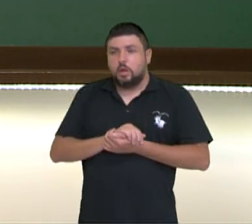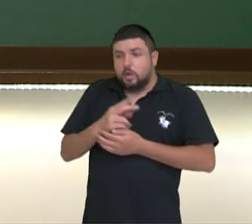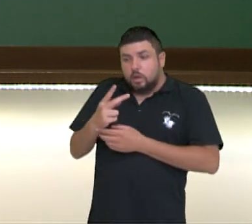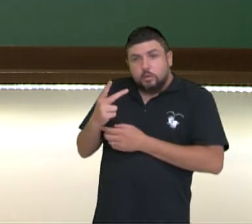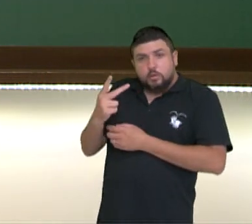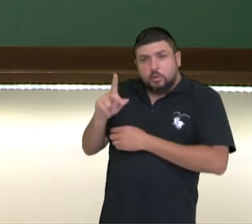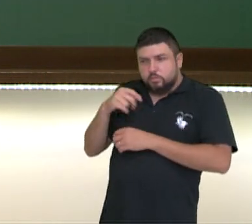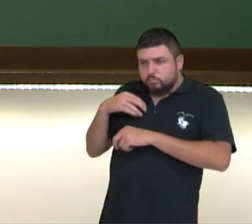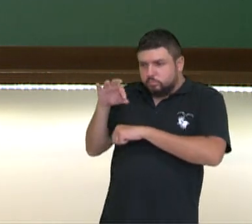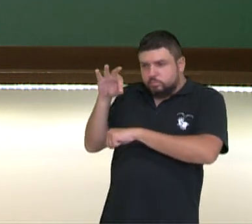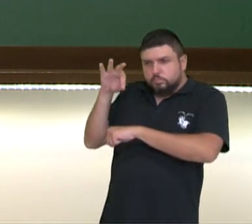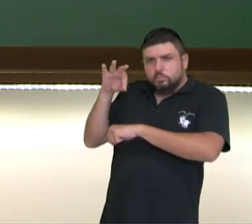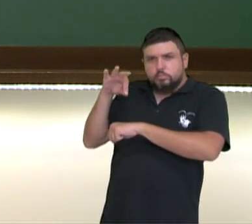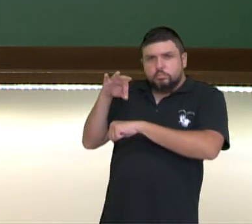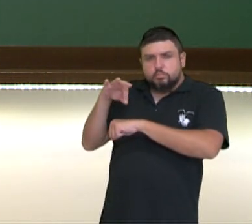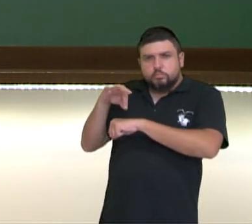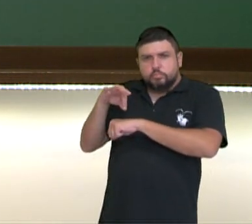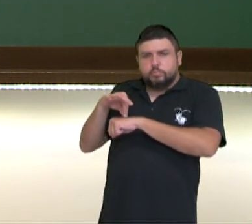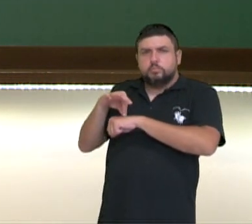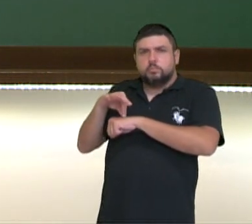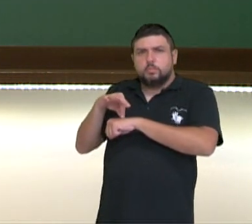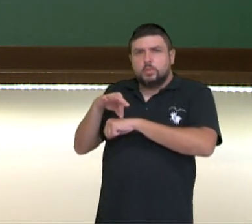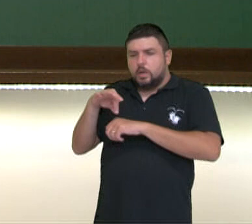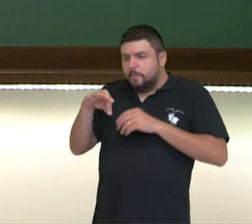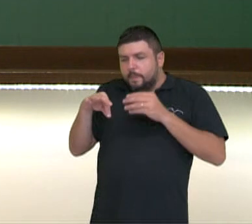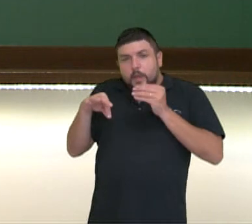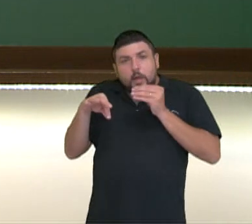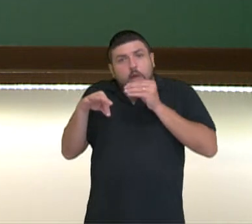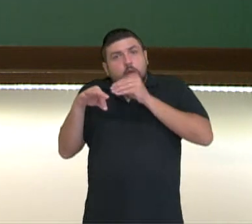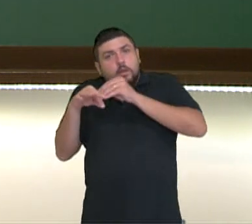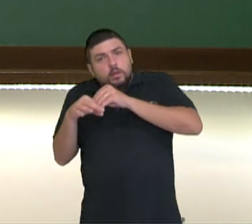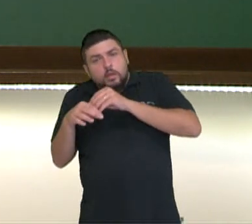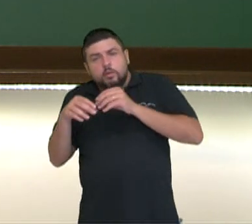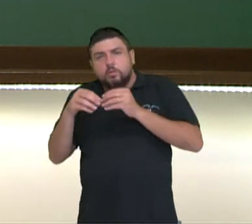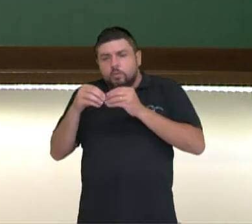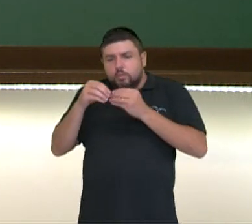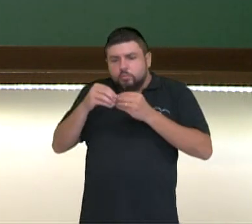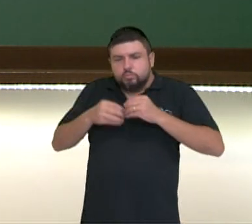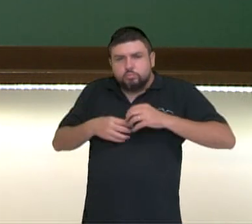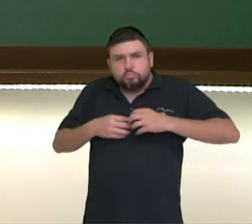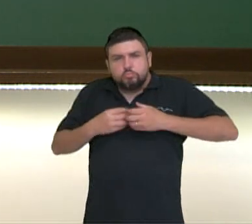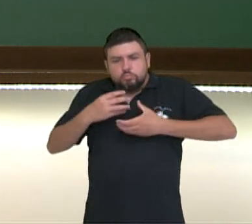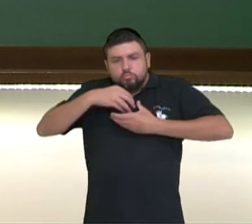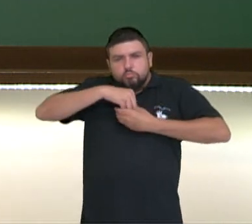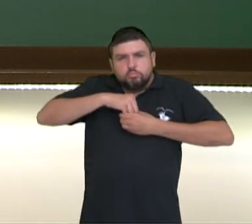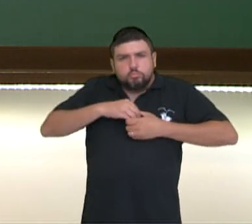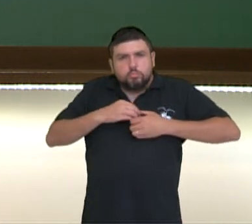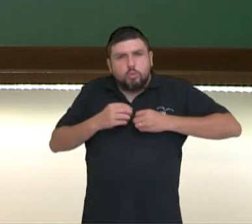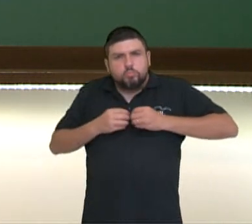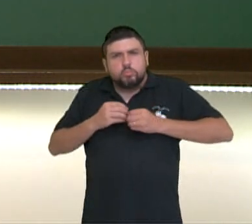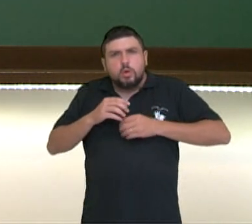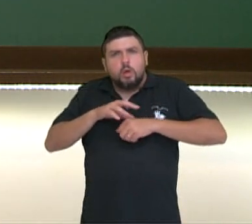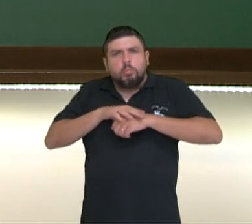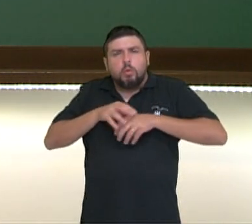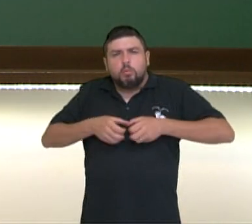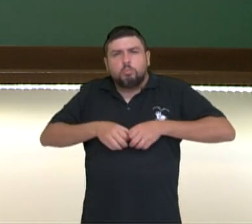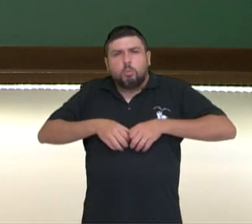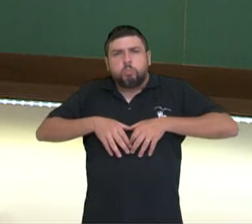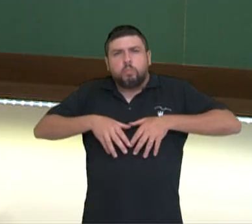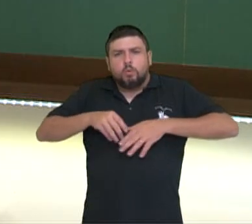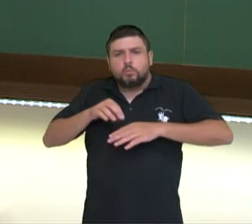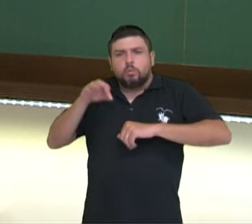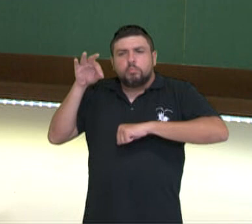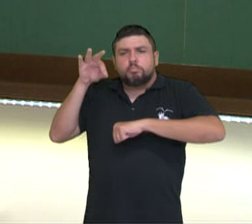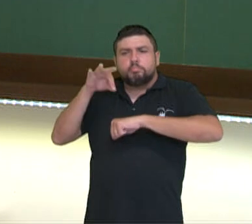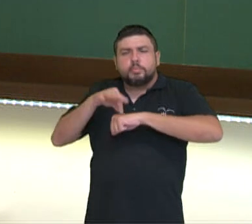de replicação viral, acontece dentro desse vetor, que é o mosquito Aedes, beleza? Então a gente acompanha aqui também que